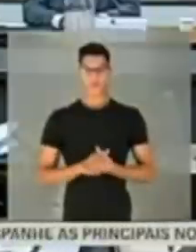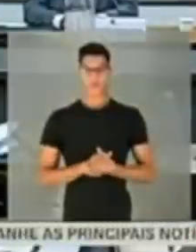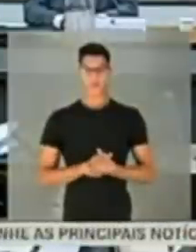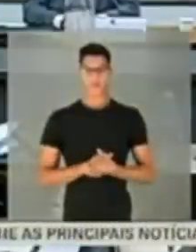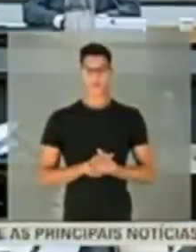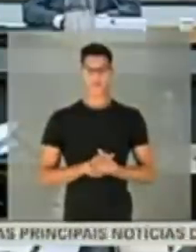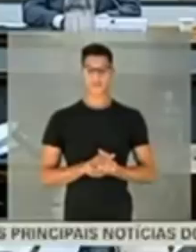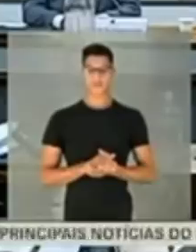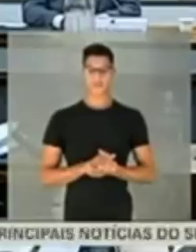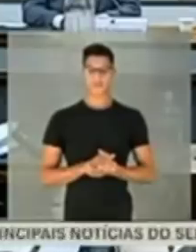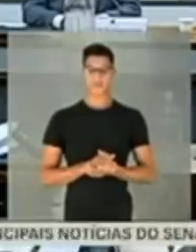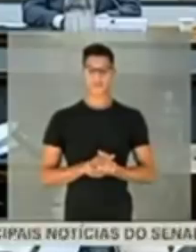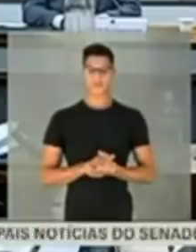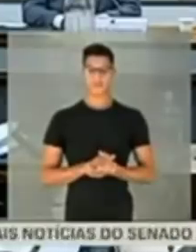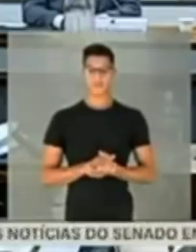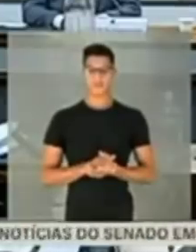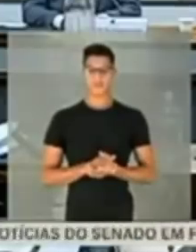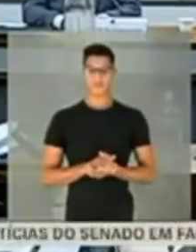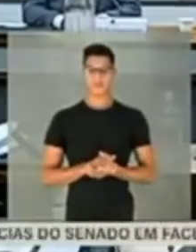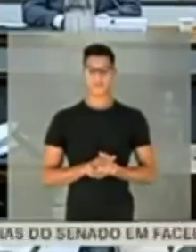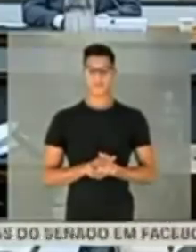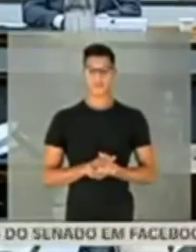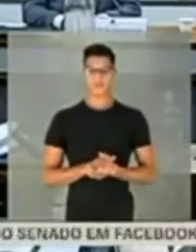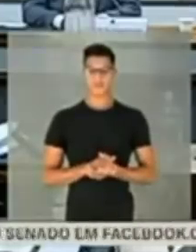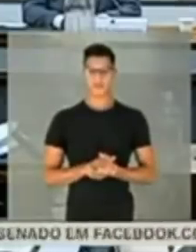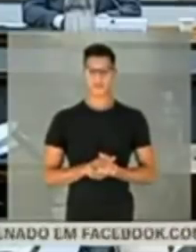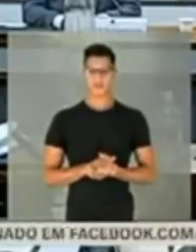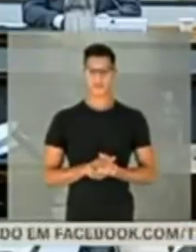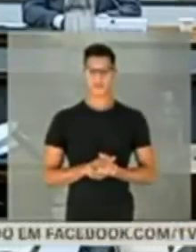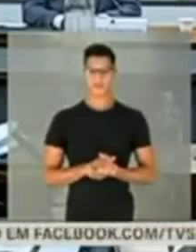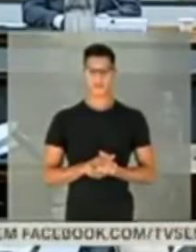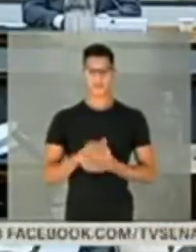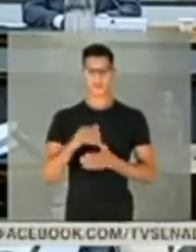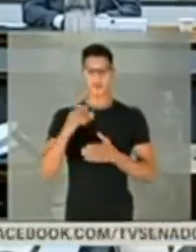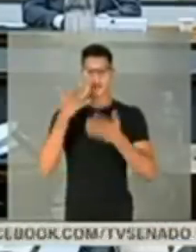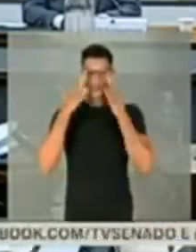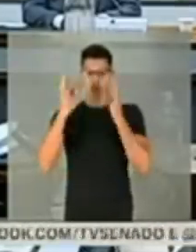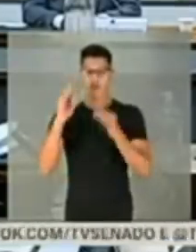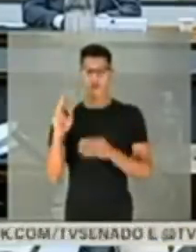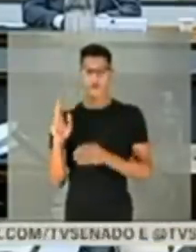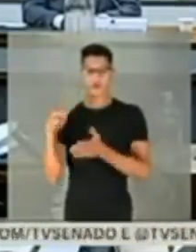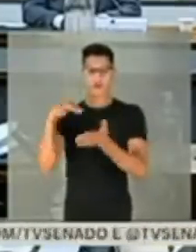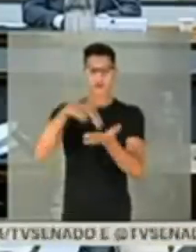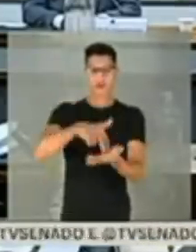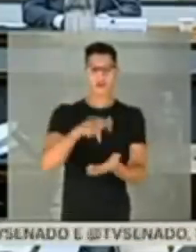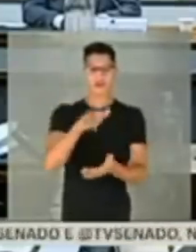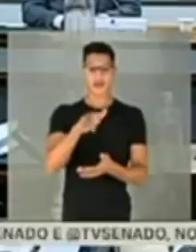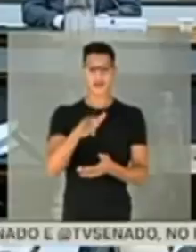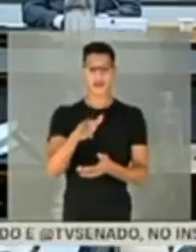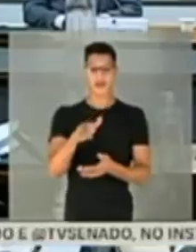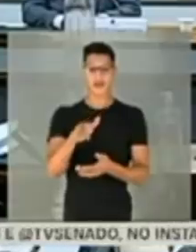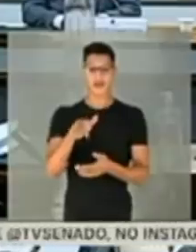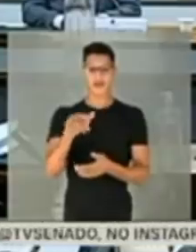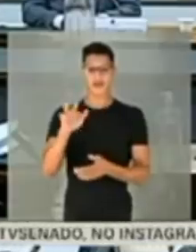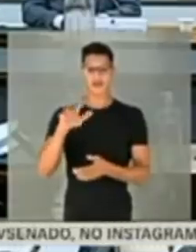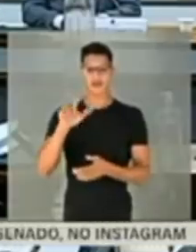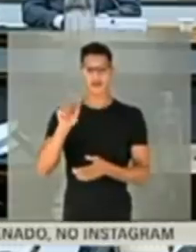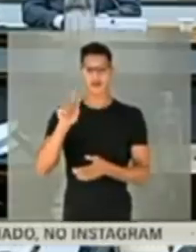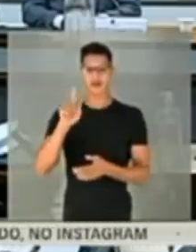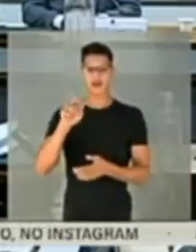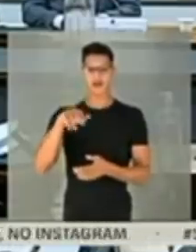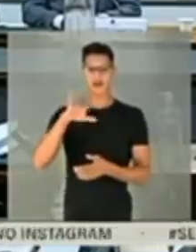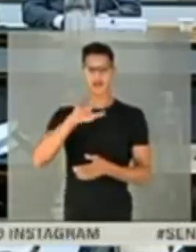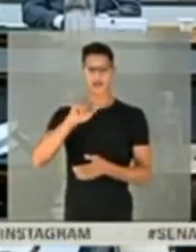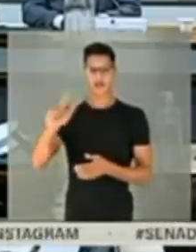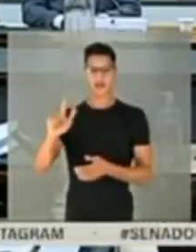presidente, com todo respeito, essa testemunha foi plantada aqui. Ela foi plantada. Ela está em estado flagrancial do artigo